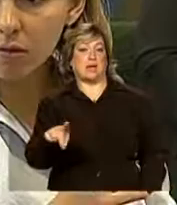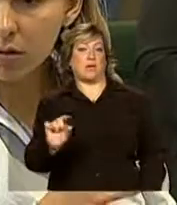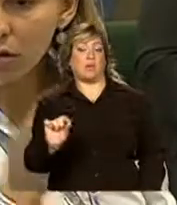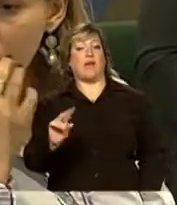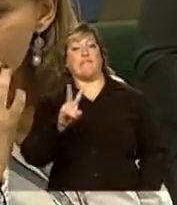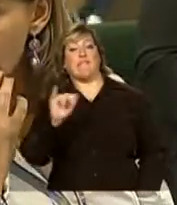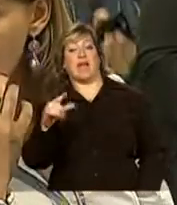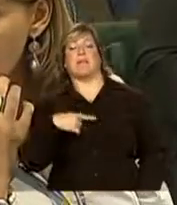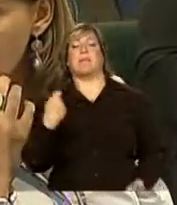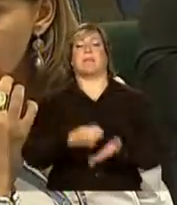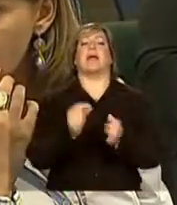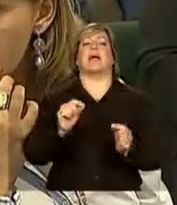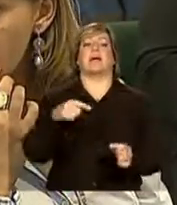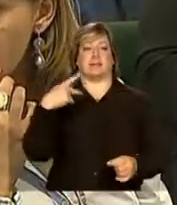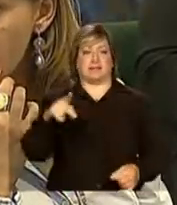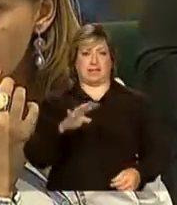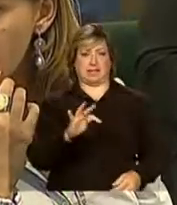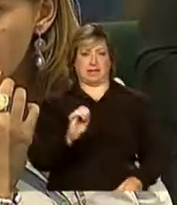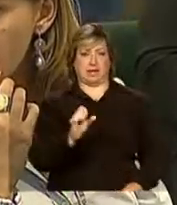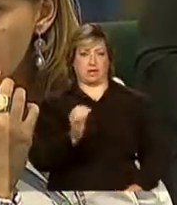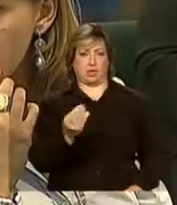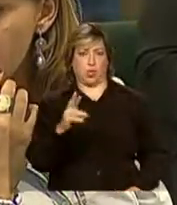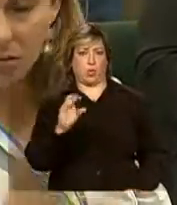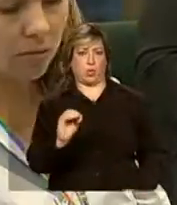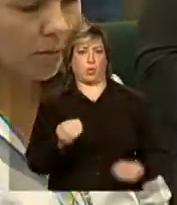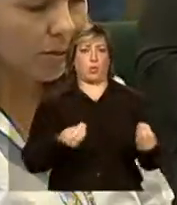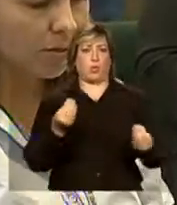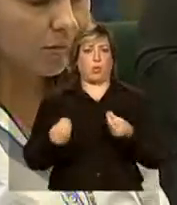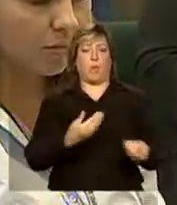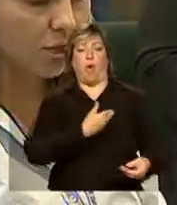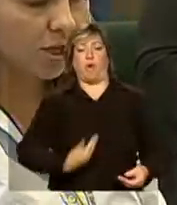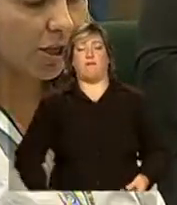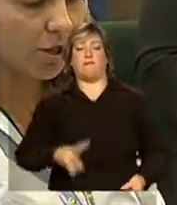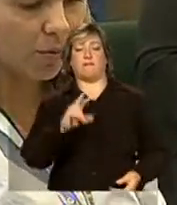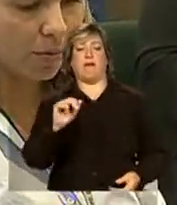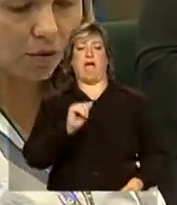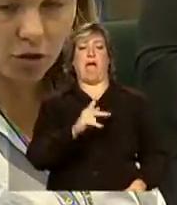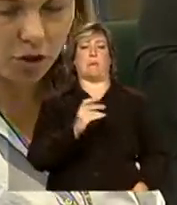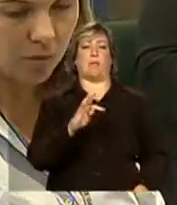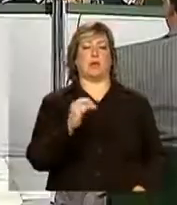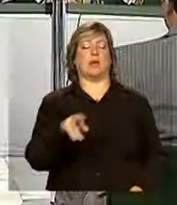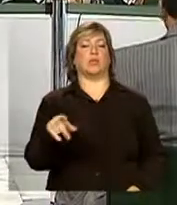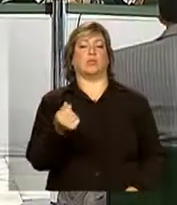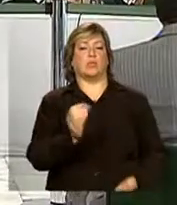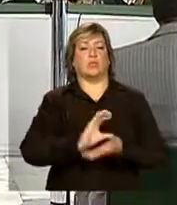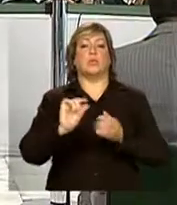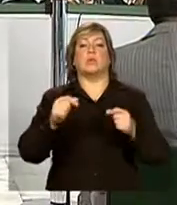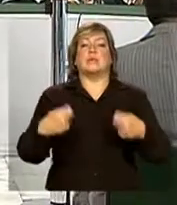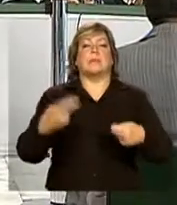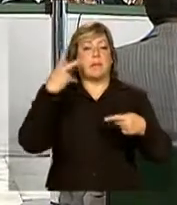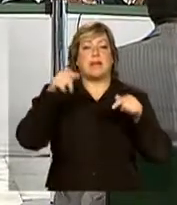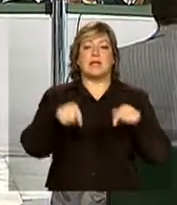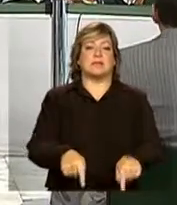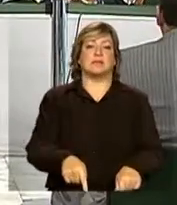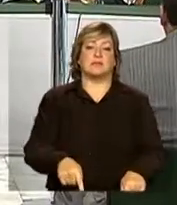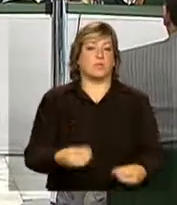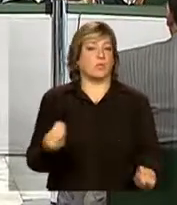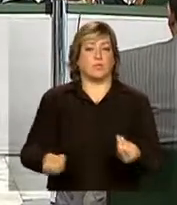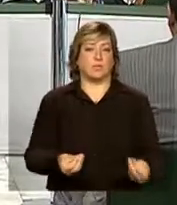do Tesouro, como é que vai ser que o governo vai aportar os recursos necessários para isso?